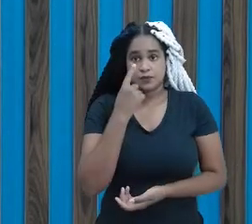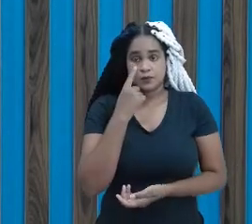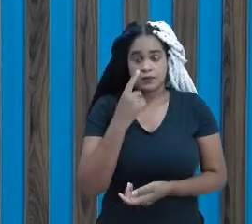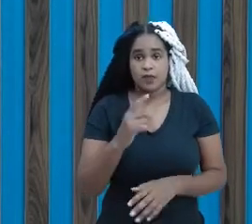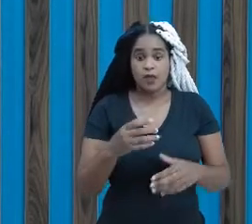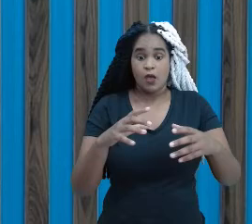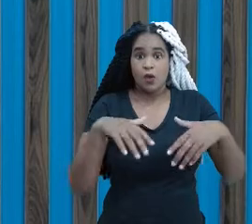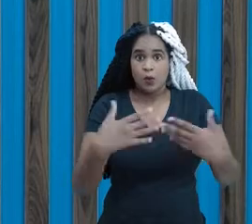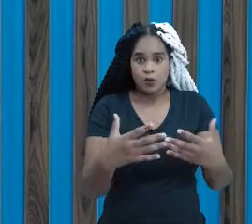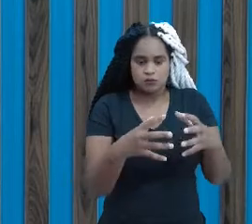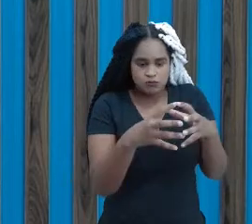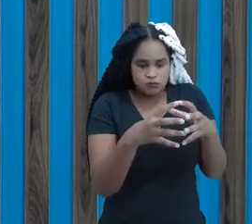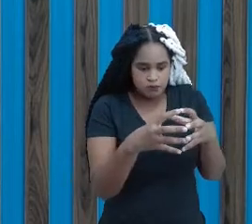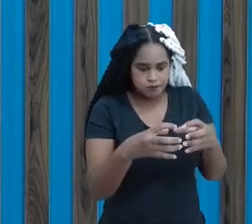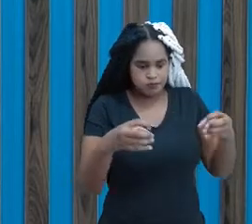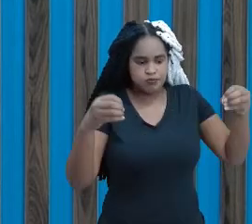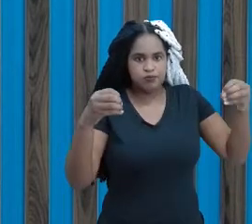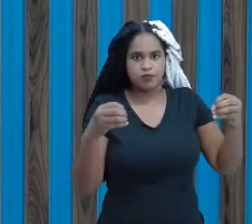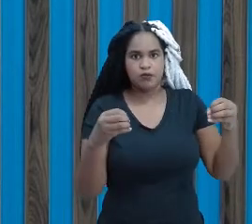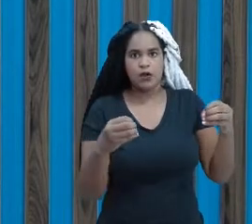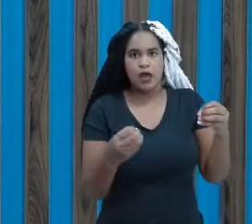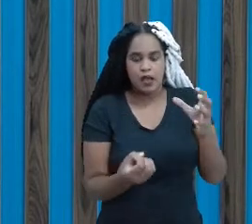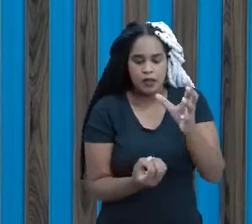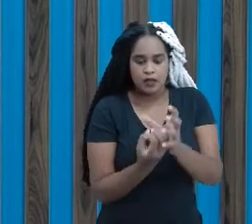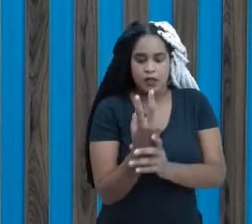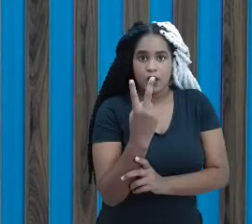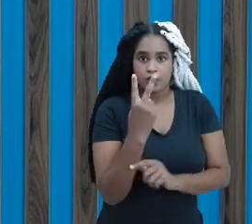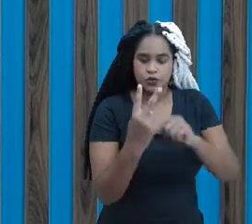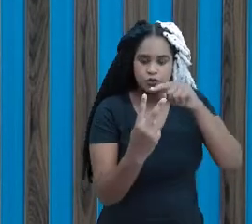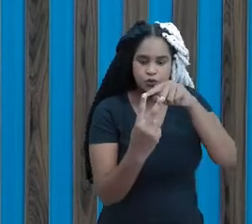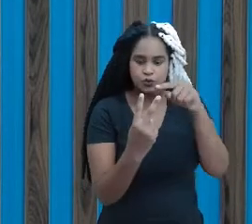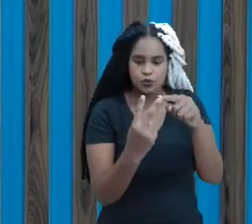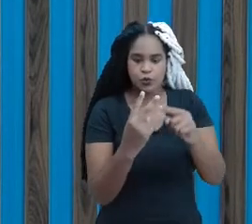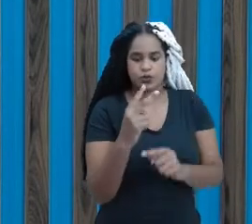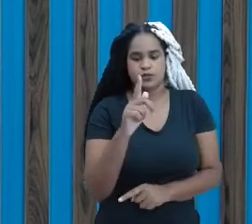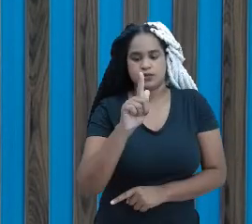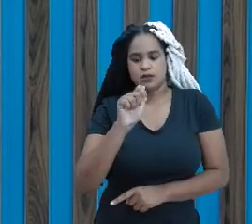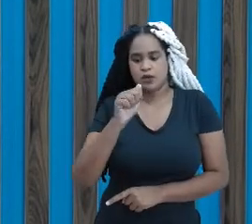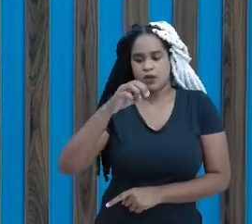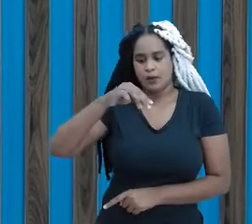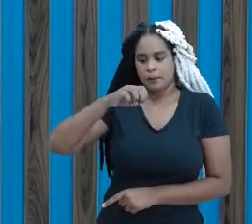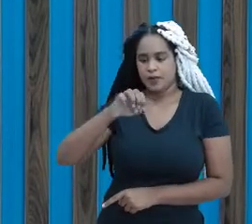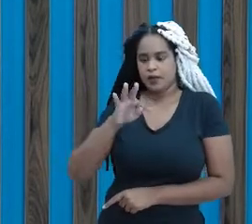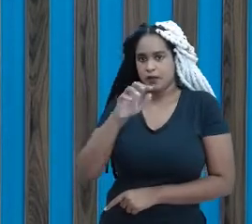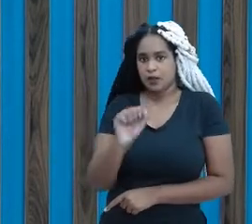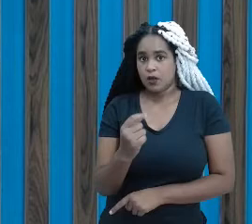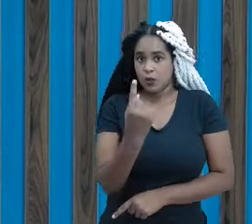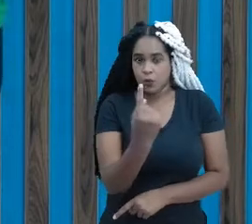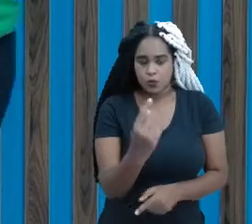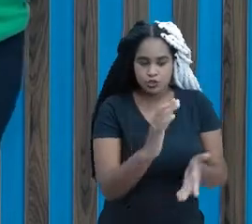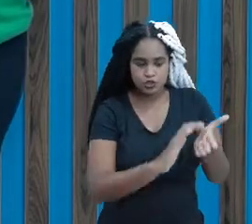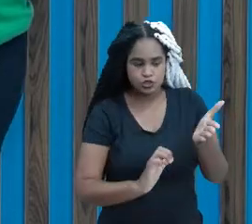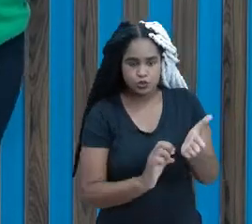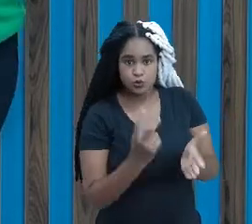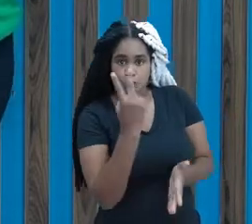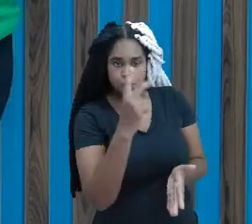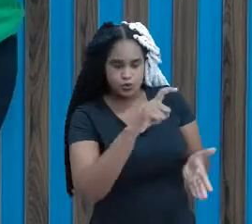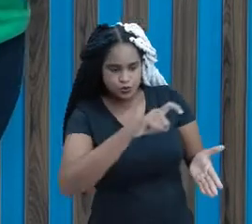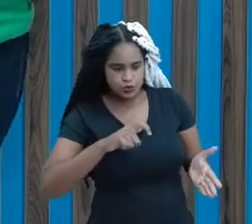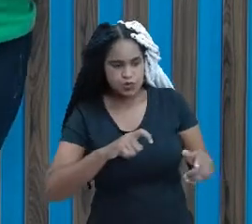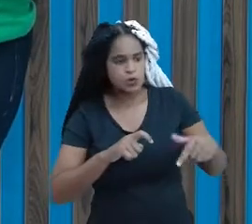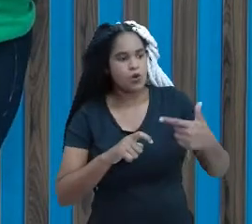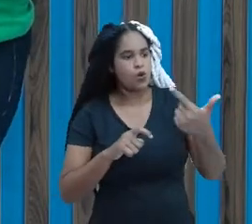na divisão aí, ó, para formar dois gametas, dois ovócitos, um levou 2X e o outro não levou nenhum, tá